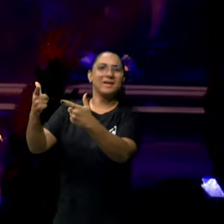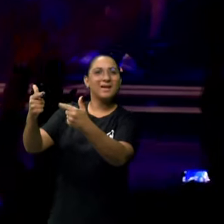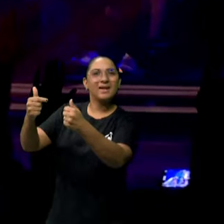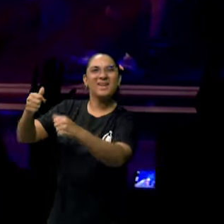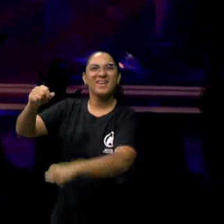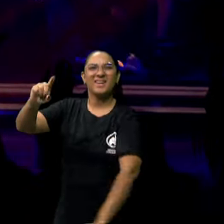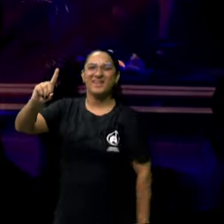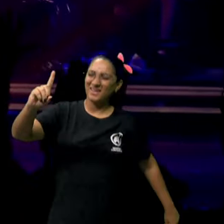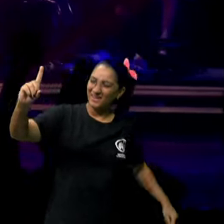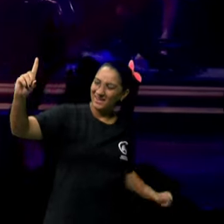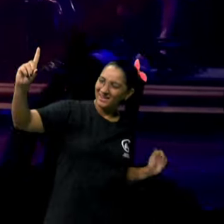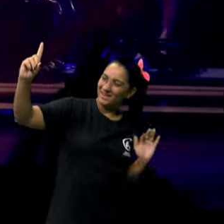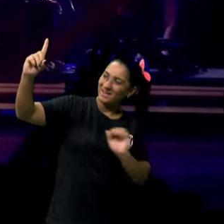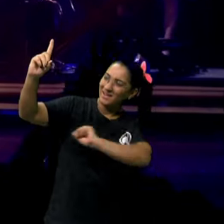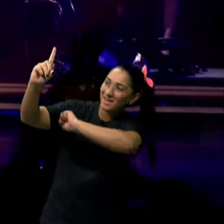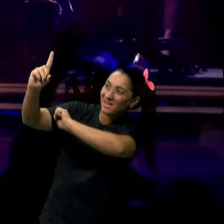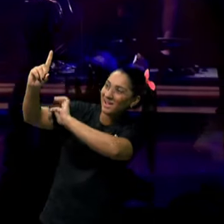sua